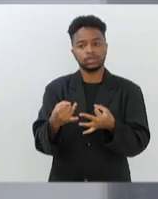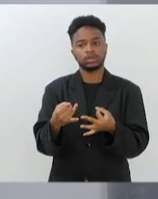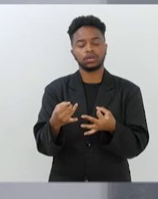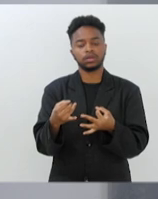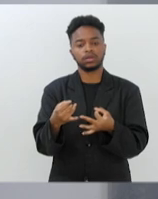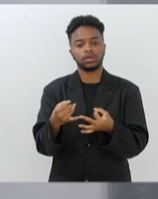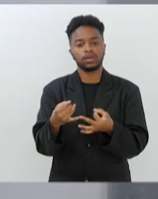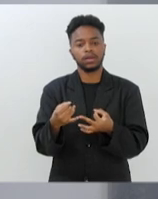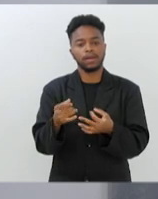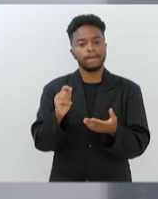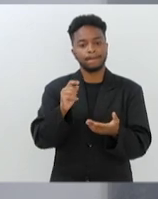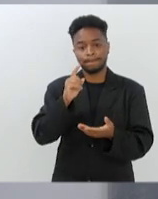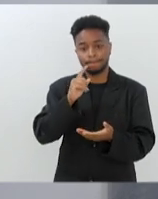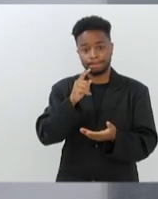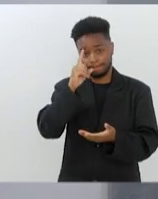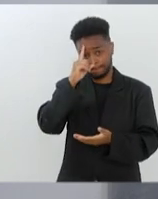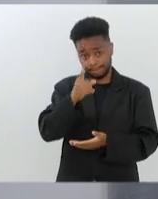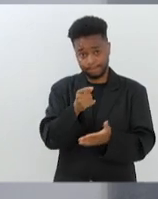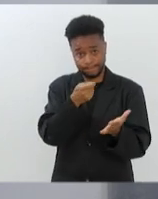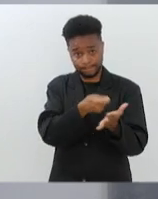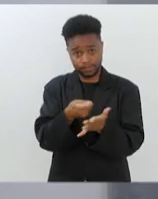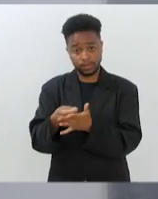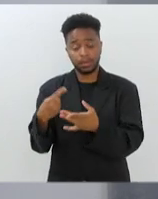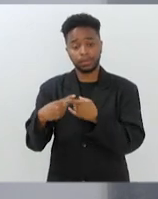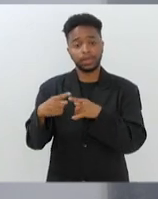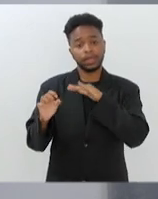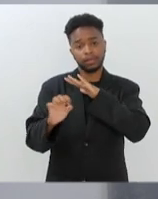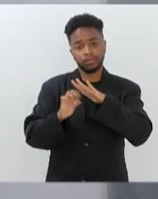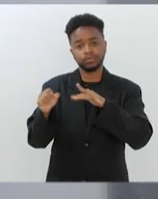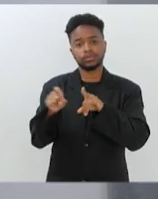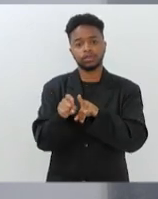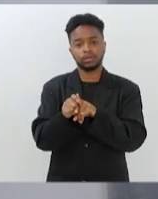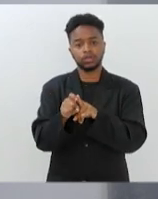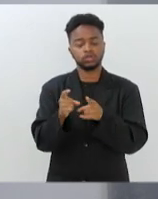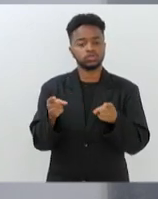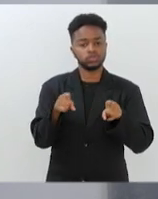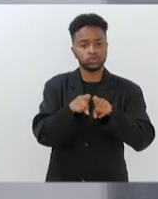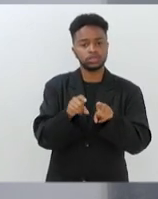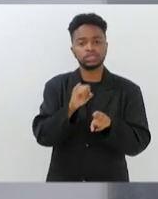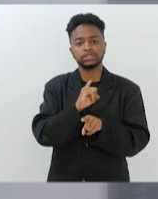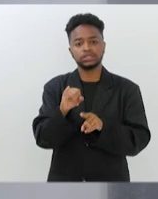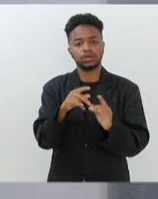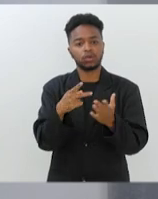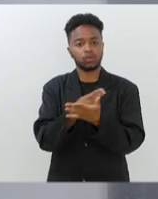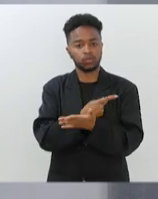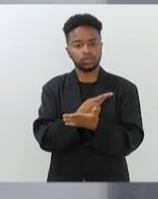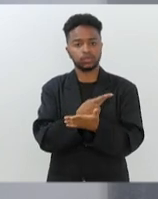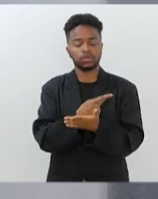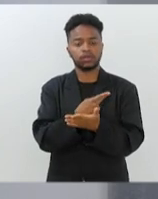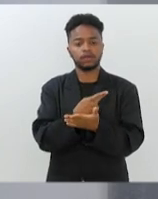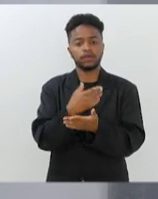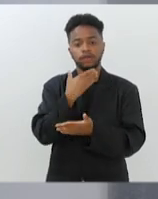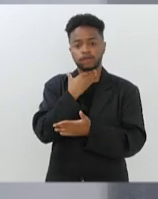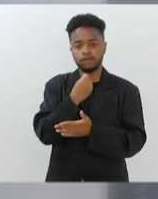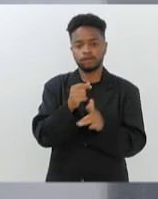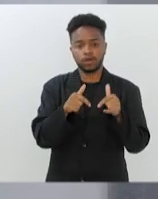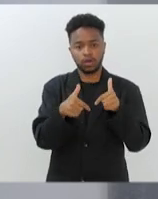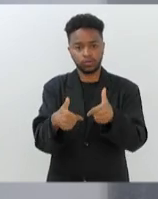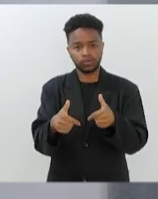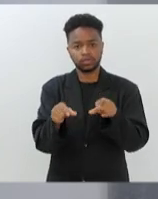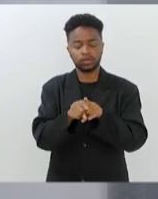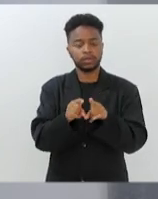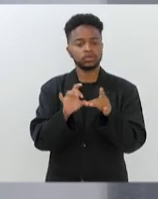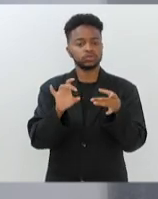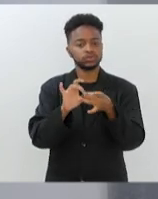de despesas para que empresas e sócios com históricos de Condenação por fraudes em probidade administrativa envolvidos em investigações de